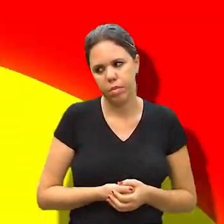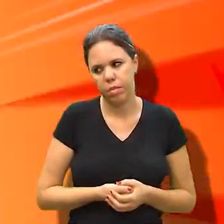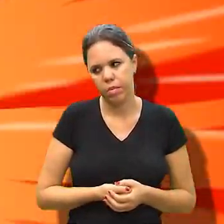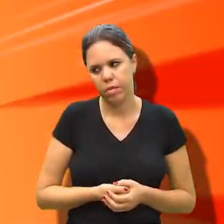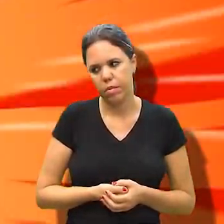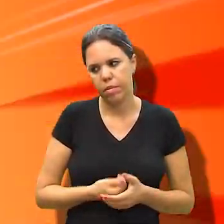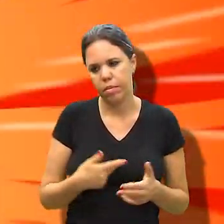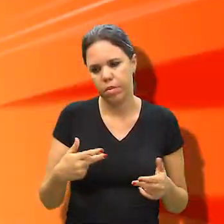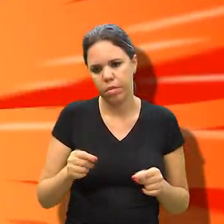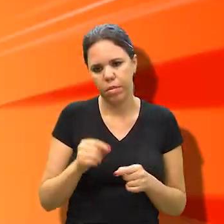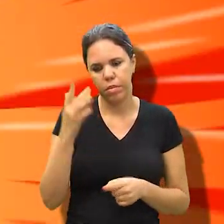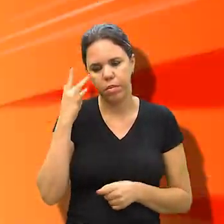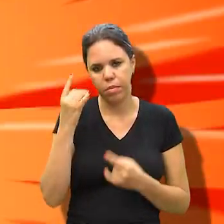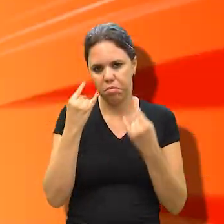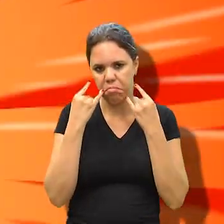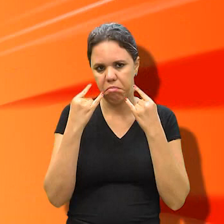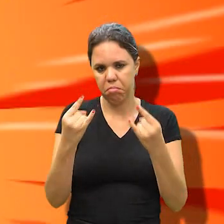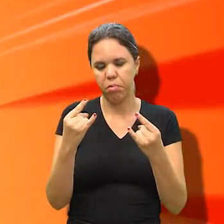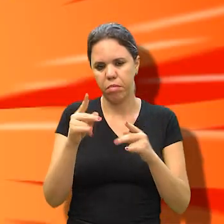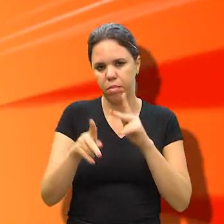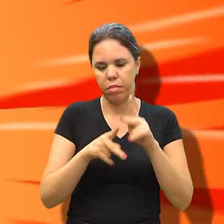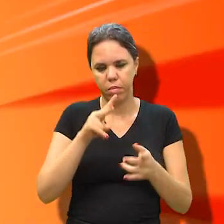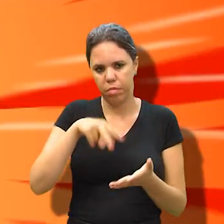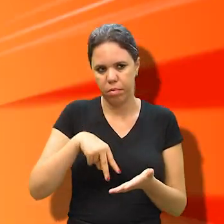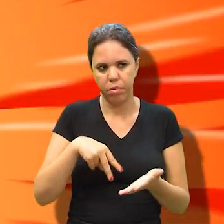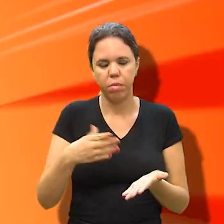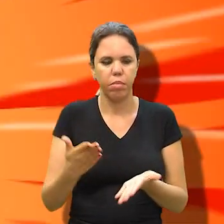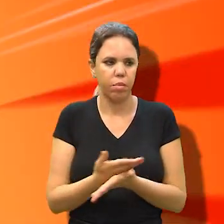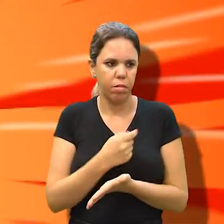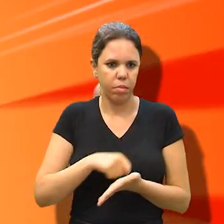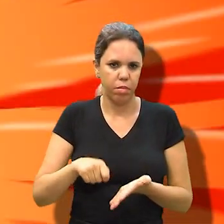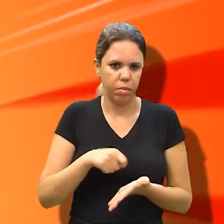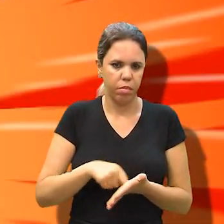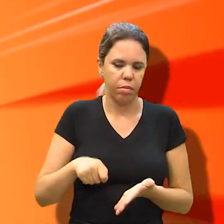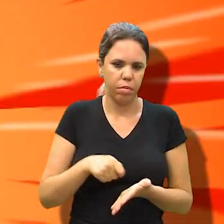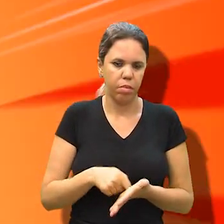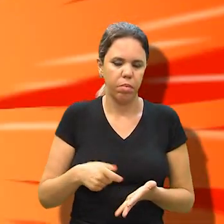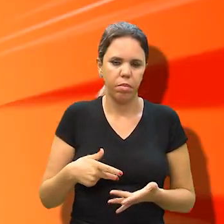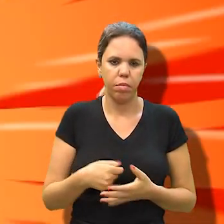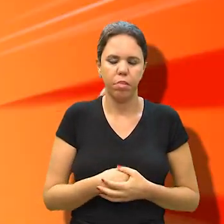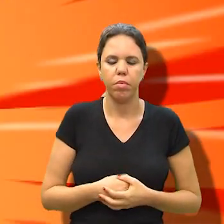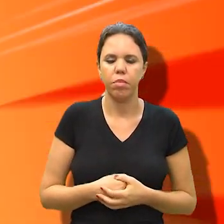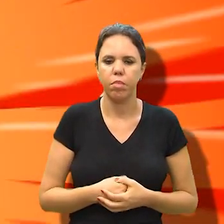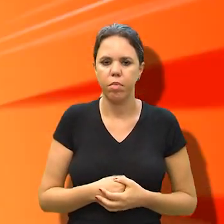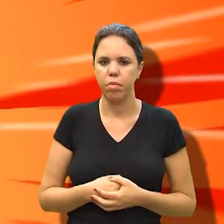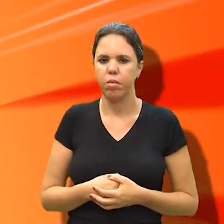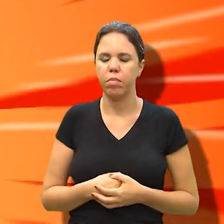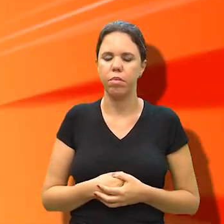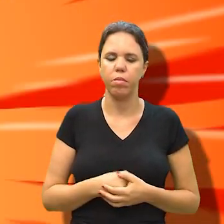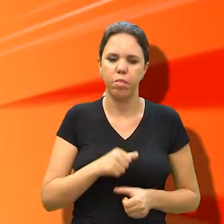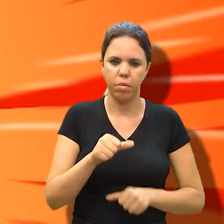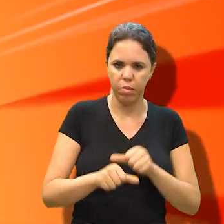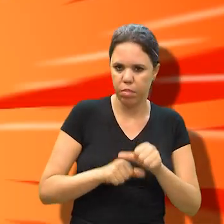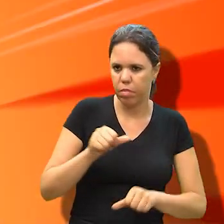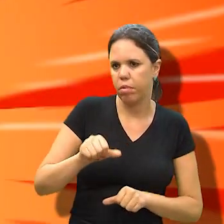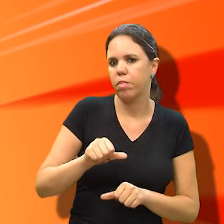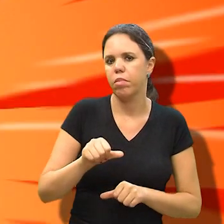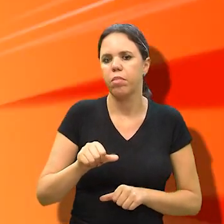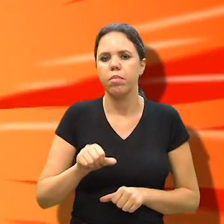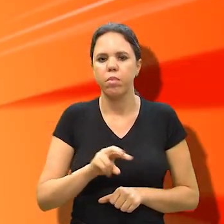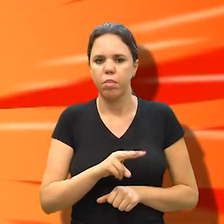sabe, Michel, foi uma coisa assim que eu acho que atraiu bastante o leitor na obra, porque tem muito vai e volta, tem